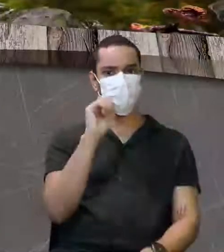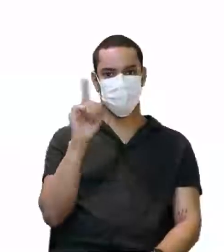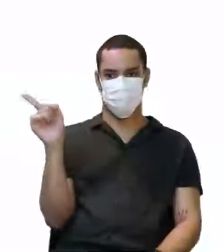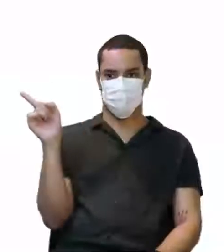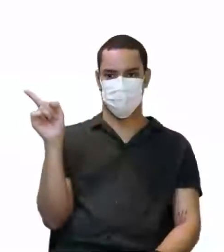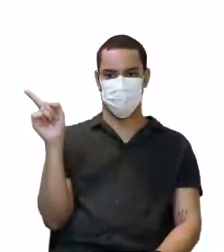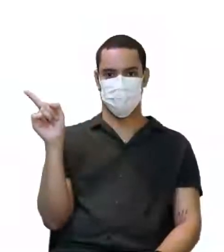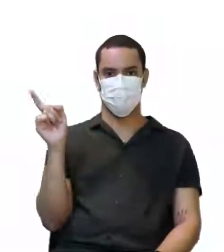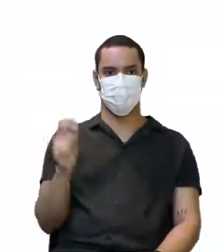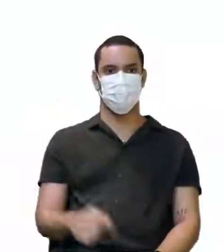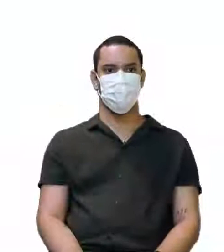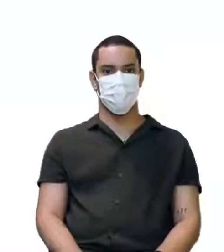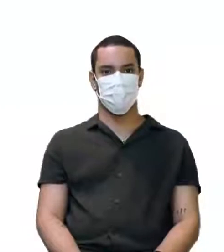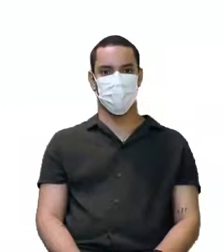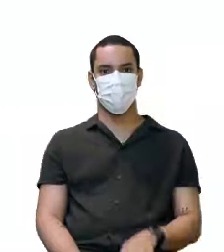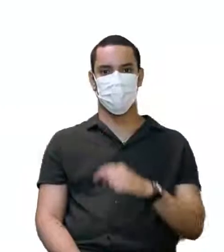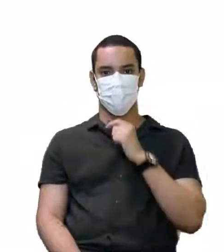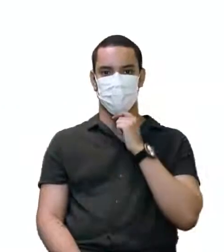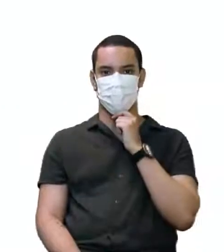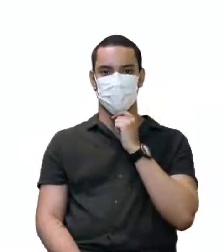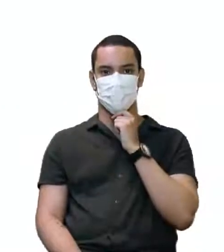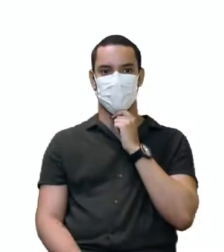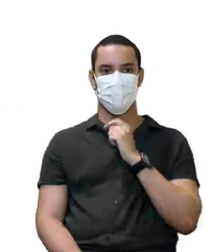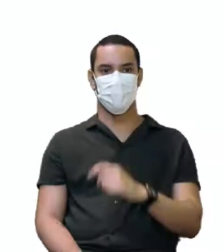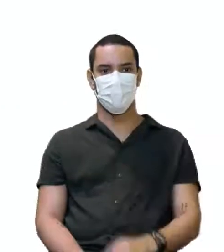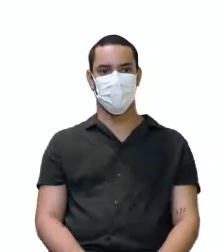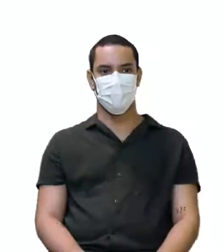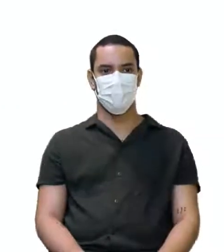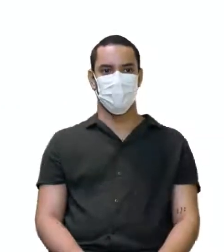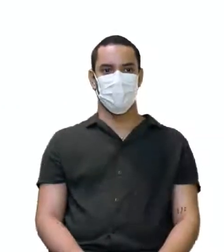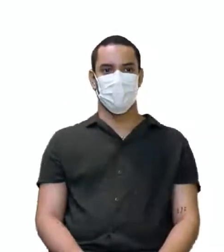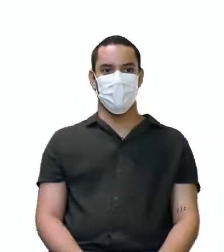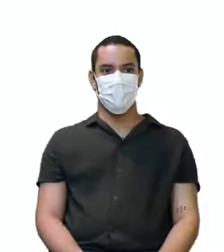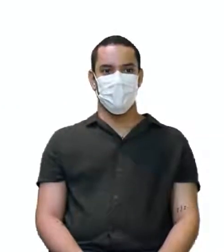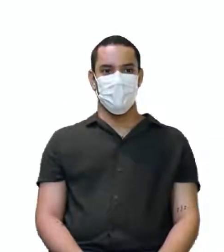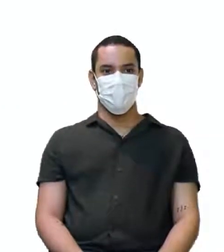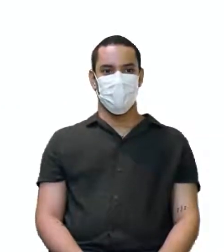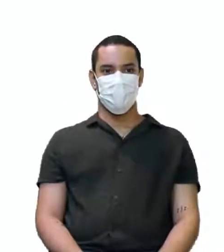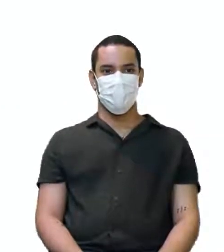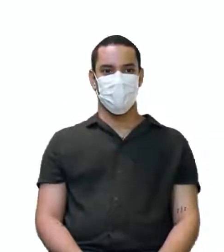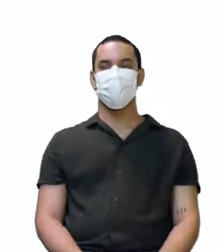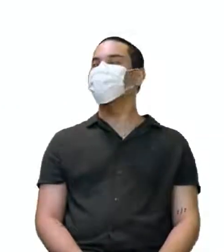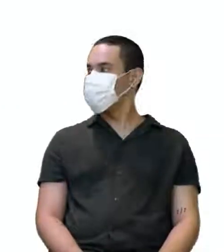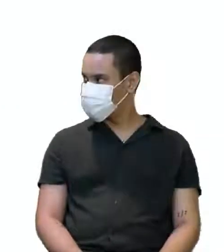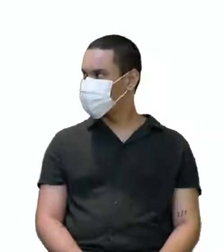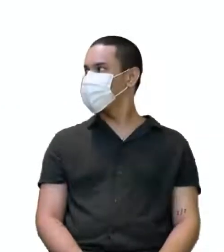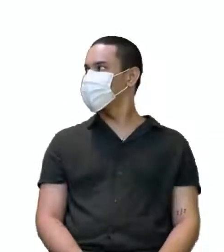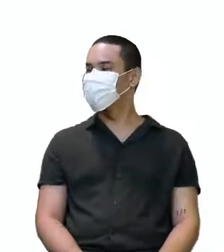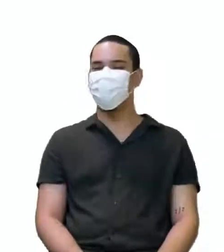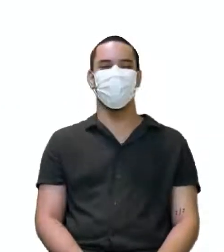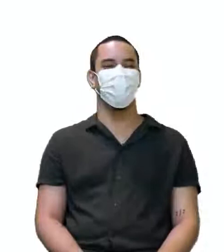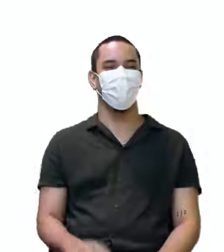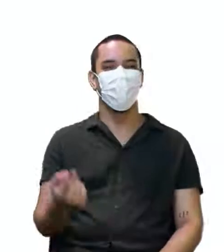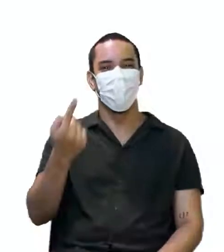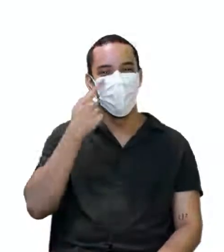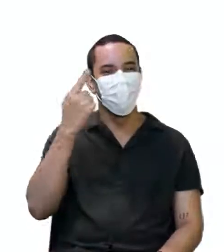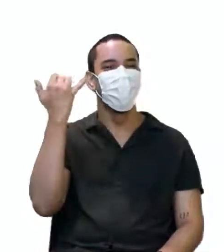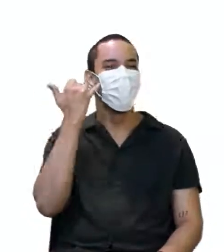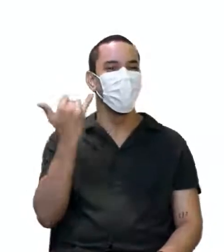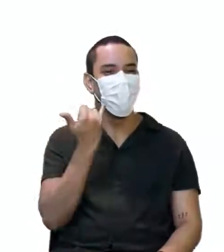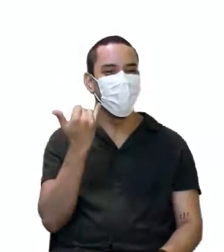lá. Joga na tela. Eita, que Australopithecus pra dar e pra vender, não é, Vitor? Eu agora quero ver tu falar de todos